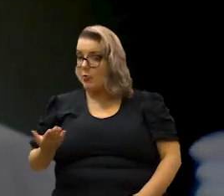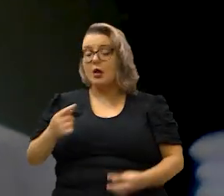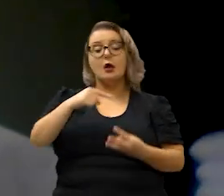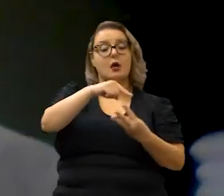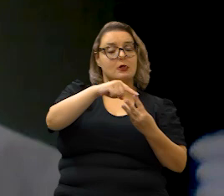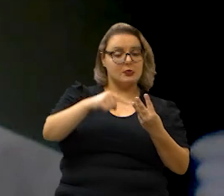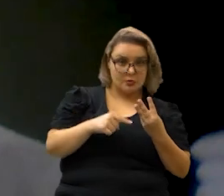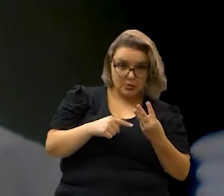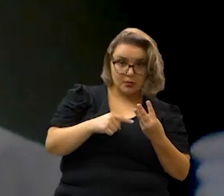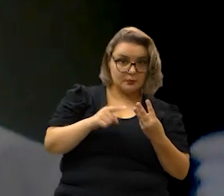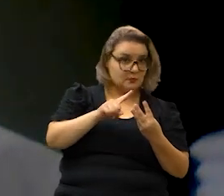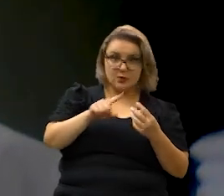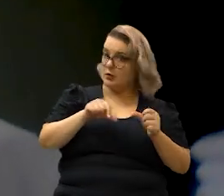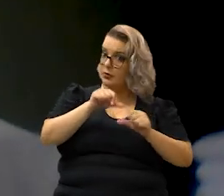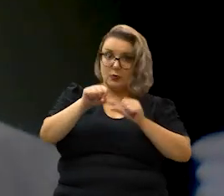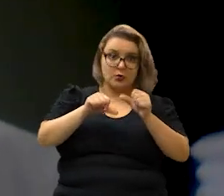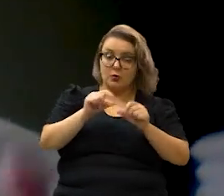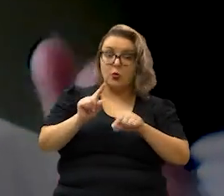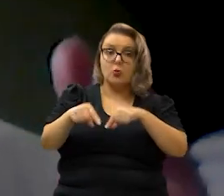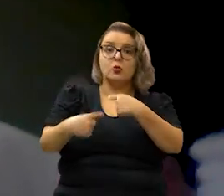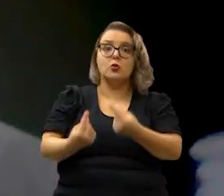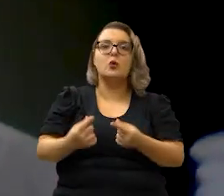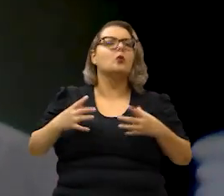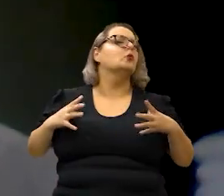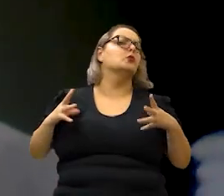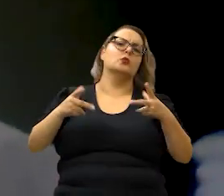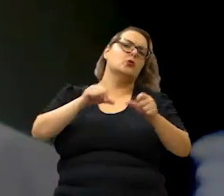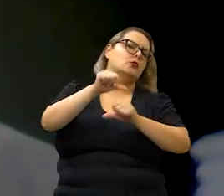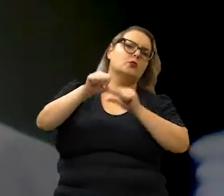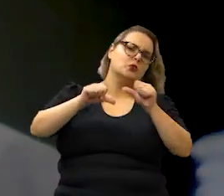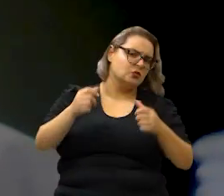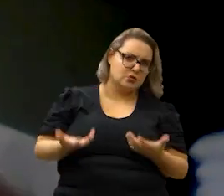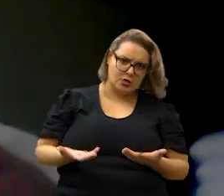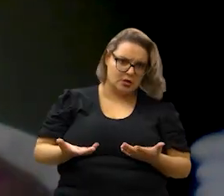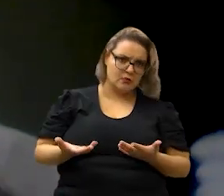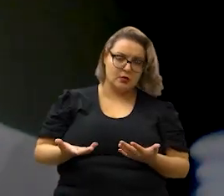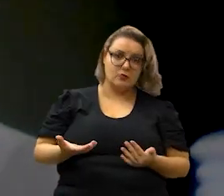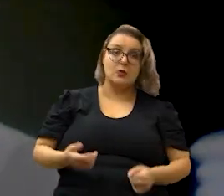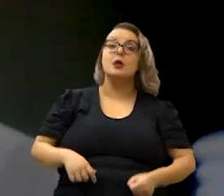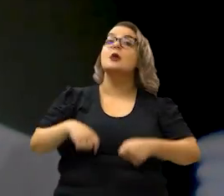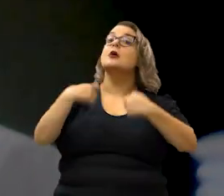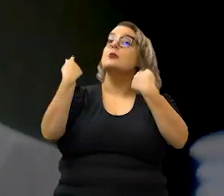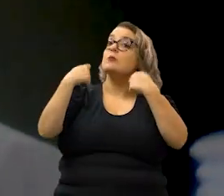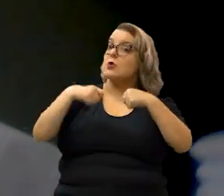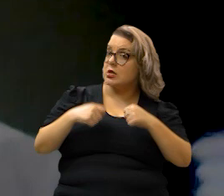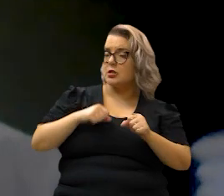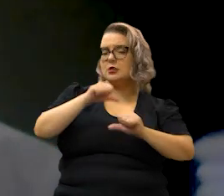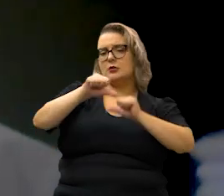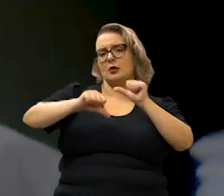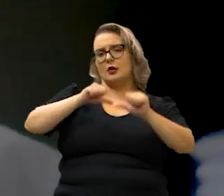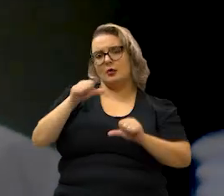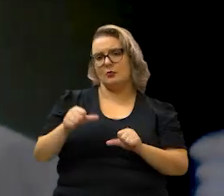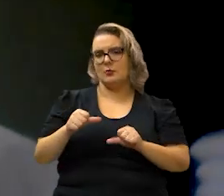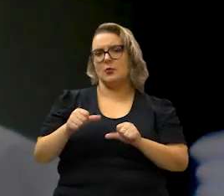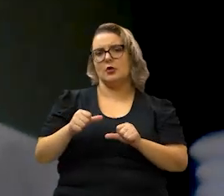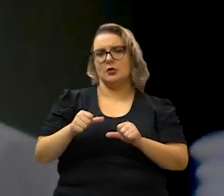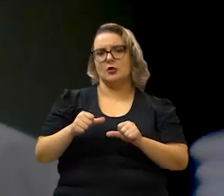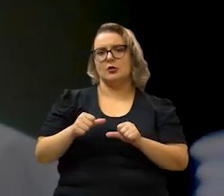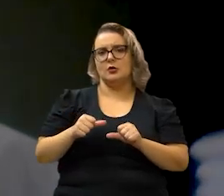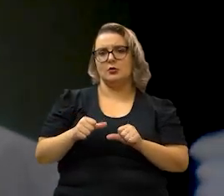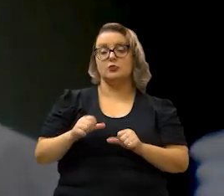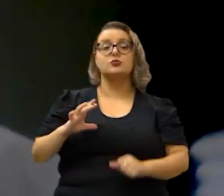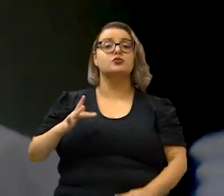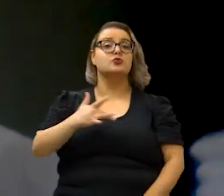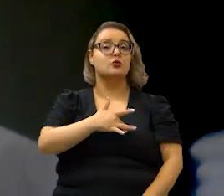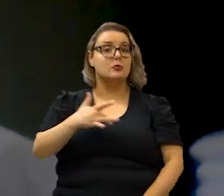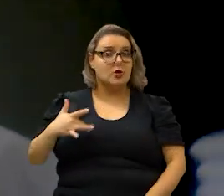Esses 3 fatores a gente não modifica, os demais são todos modificáveis e devem ser modificados a bem